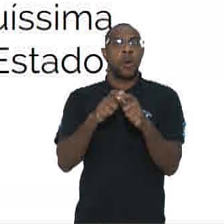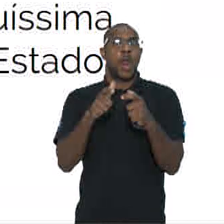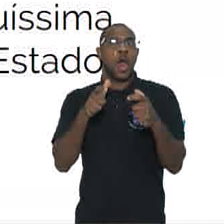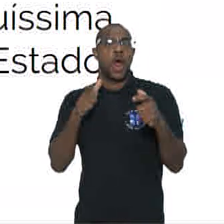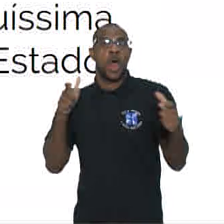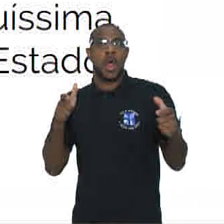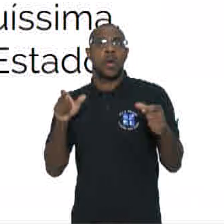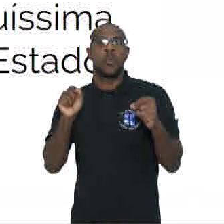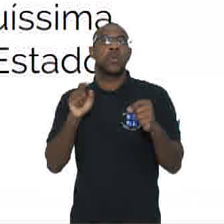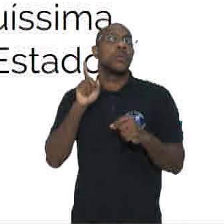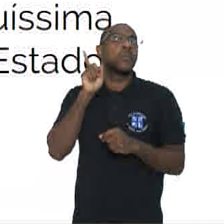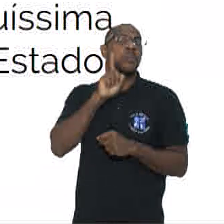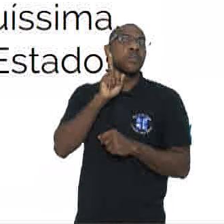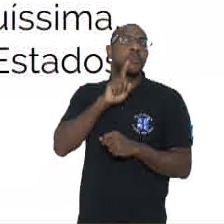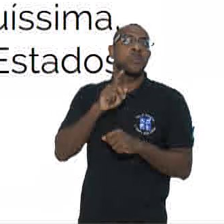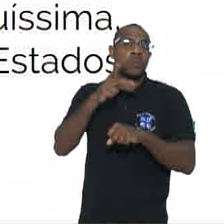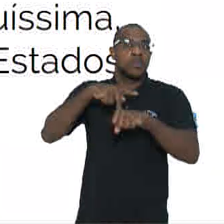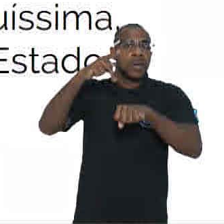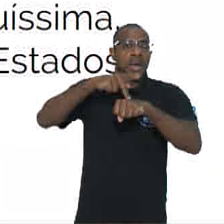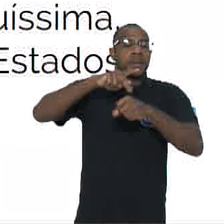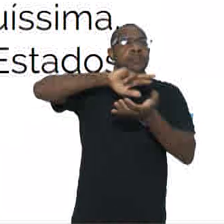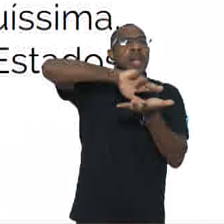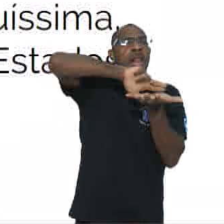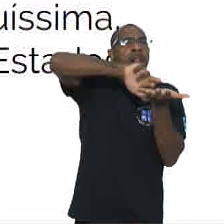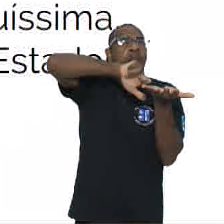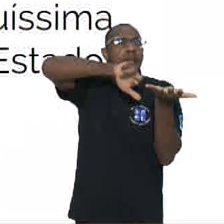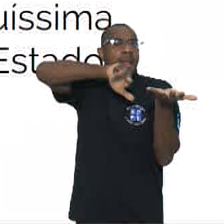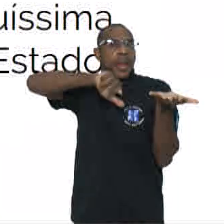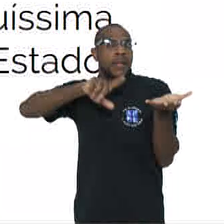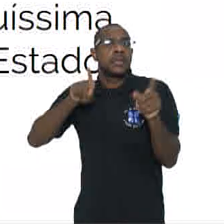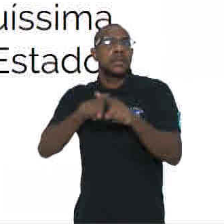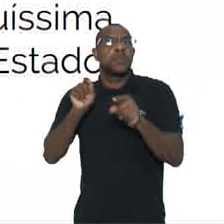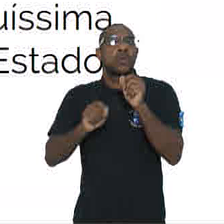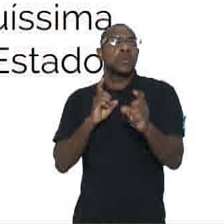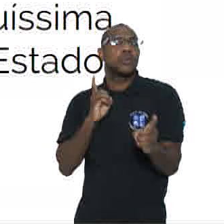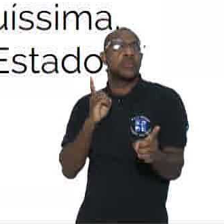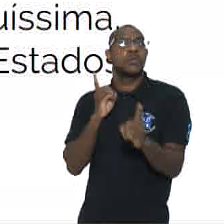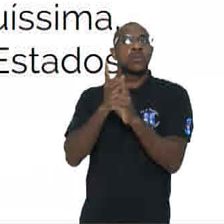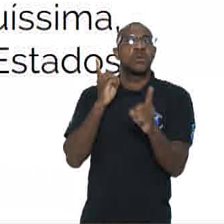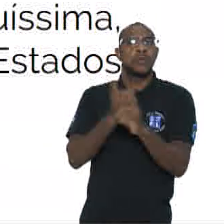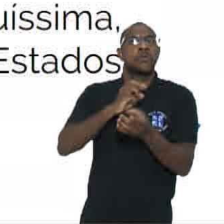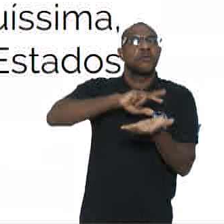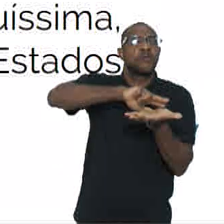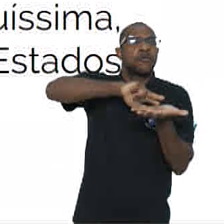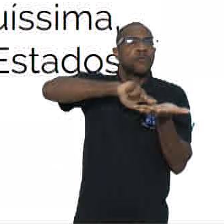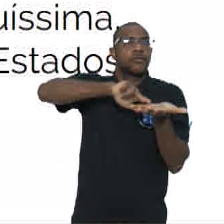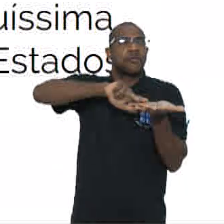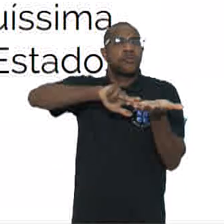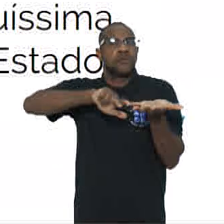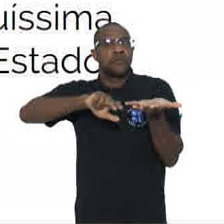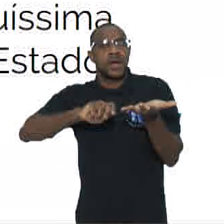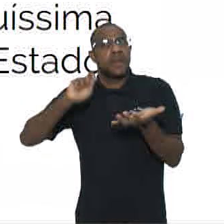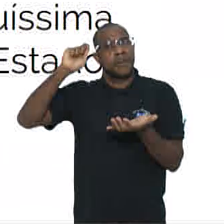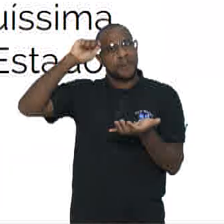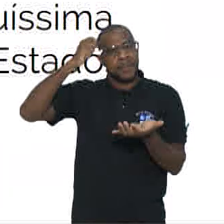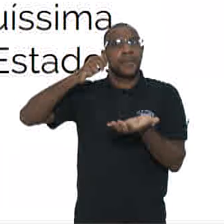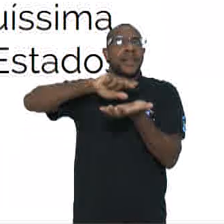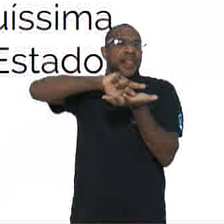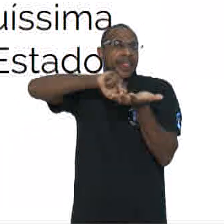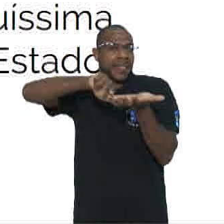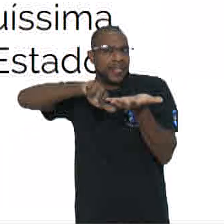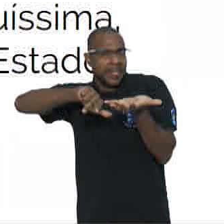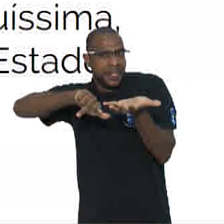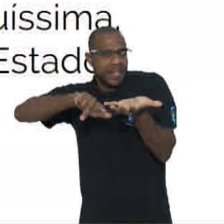ao país uma elevada biodiversidade e o encontro de diversas etnias, contribuindo para uma cultura